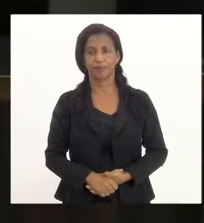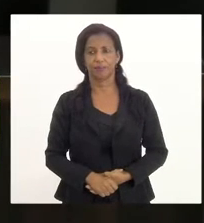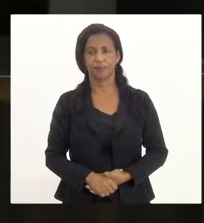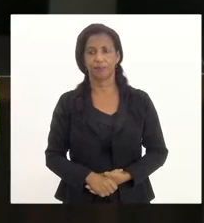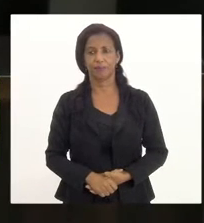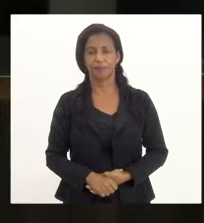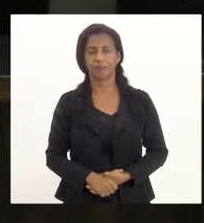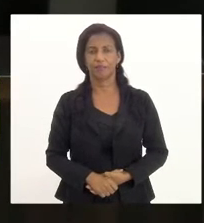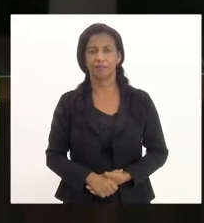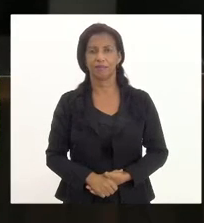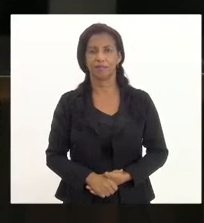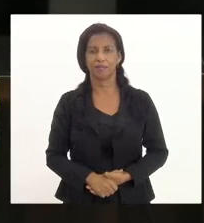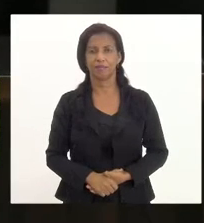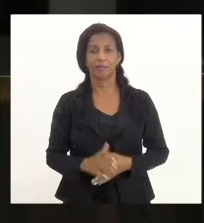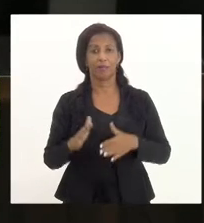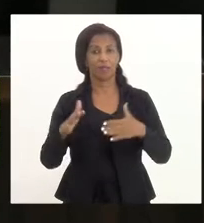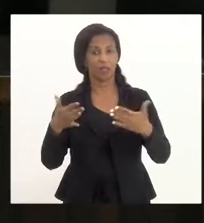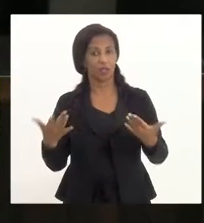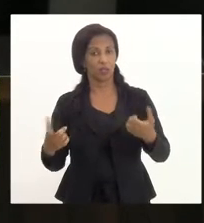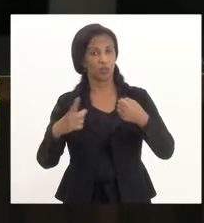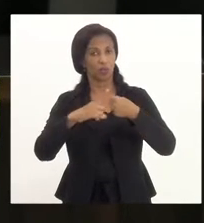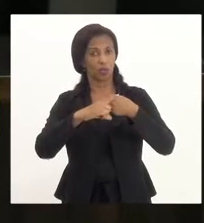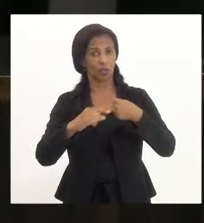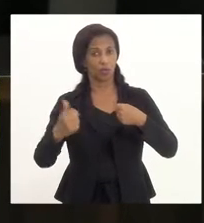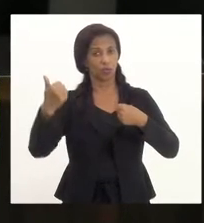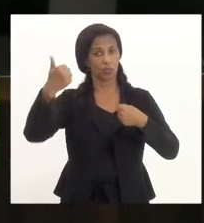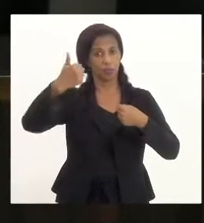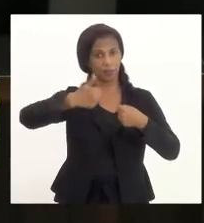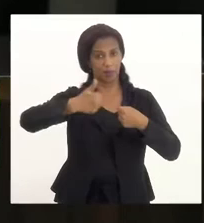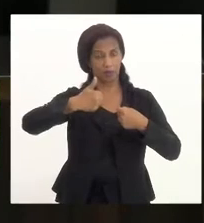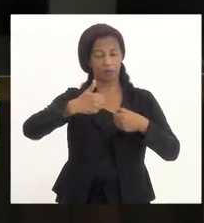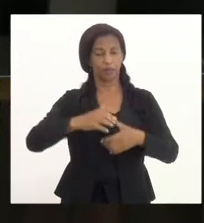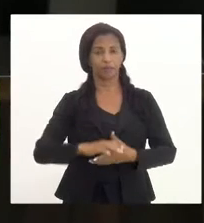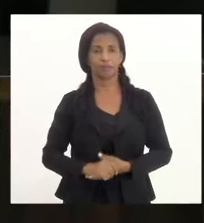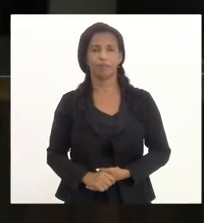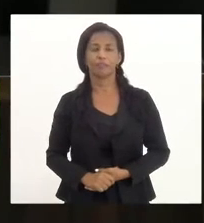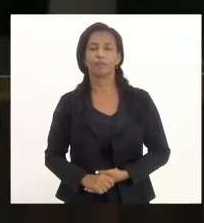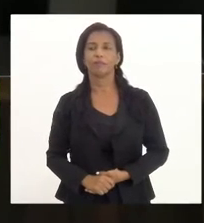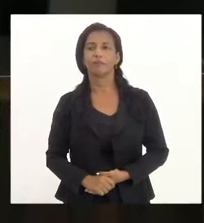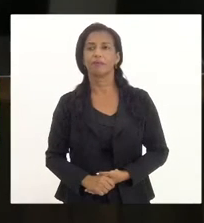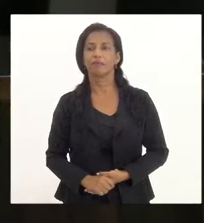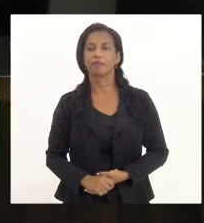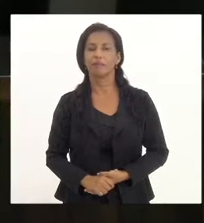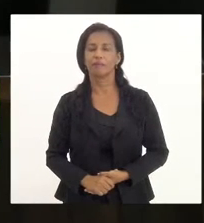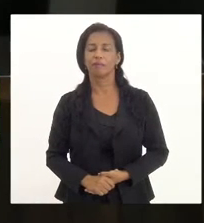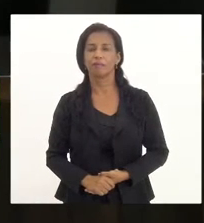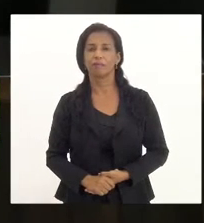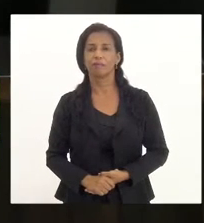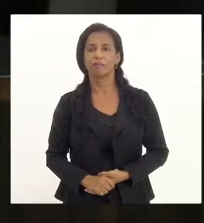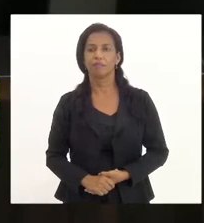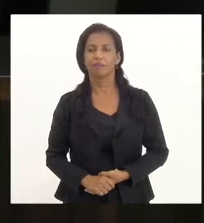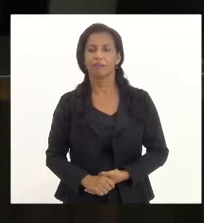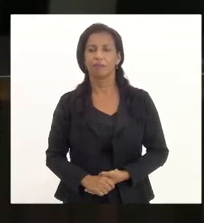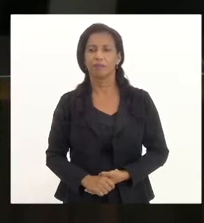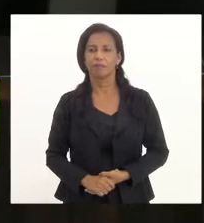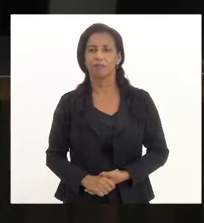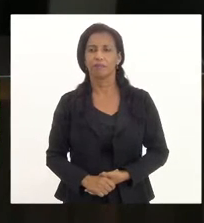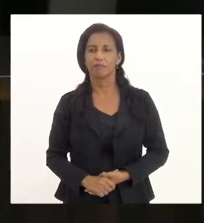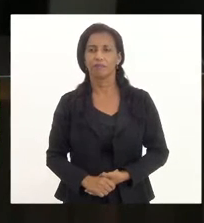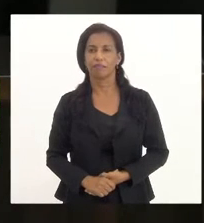e Isso evidentemente no artigo 1º e lá no no artigo